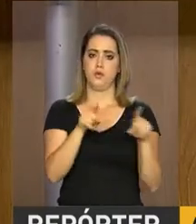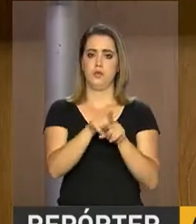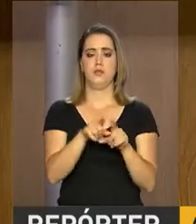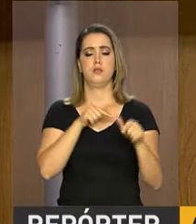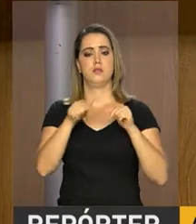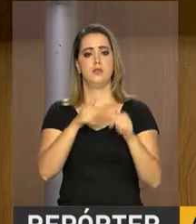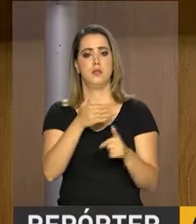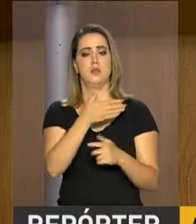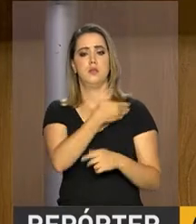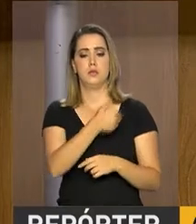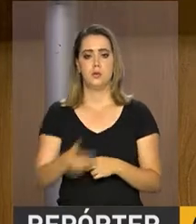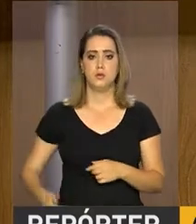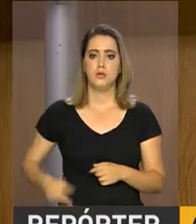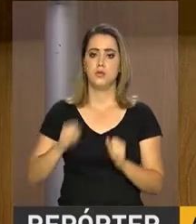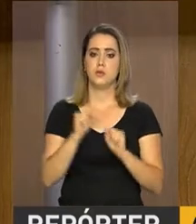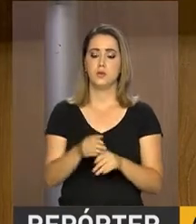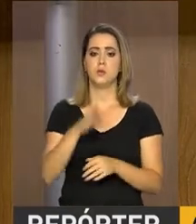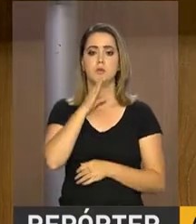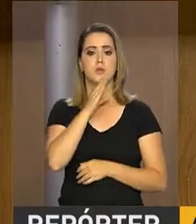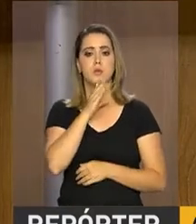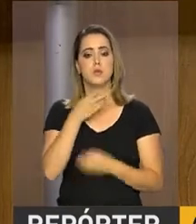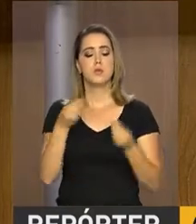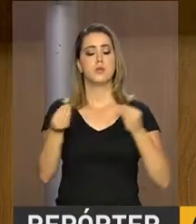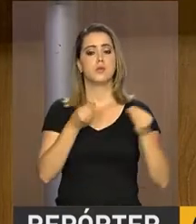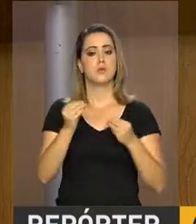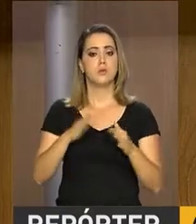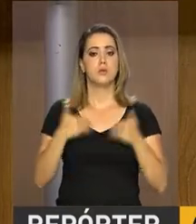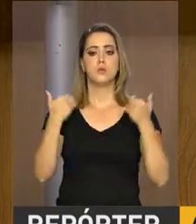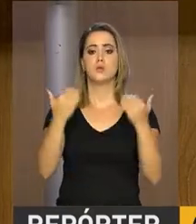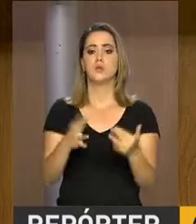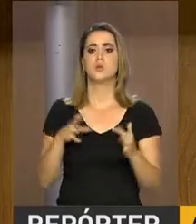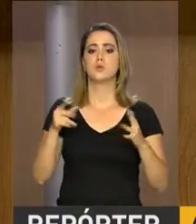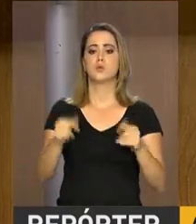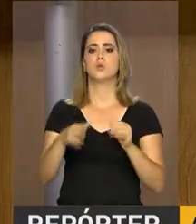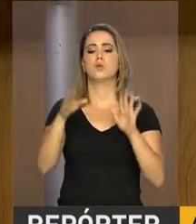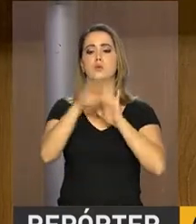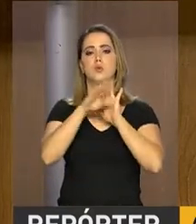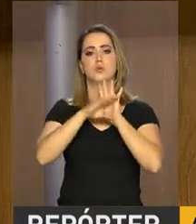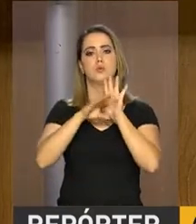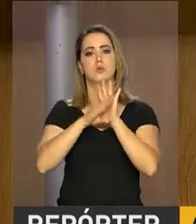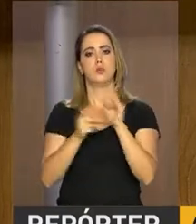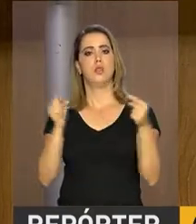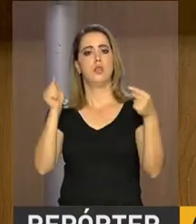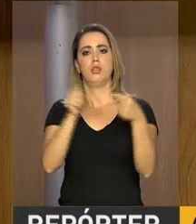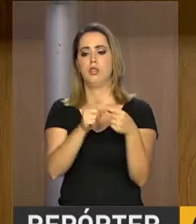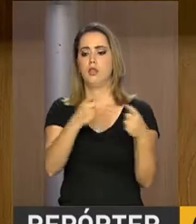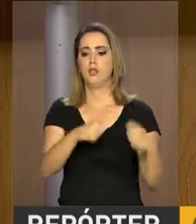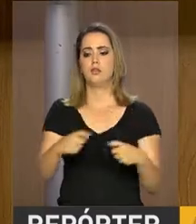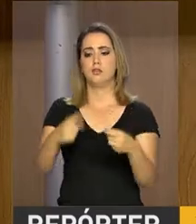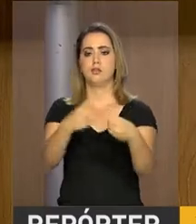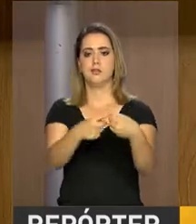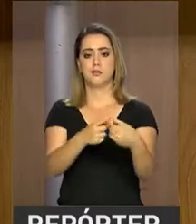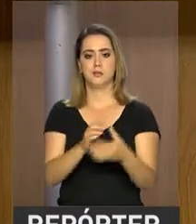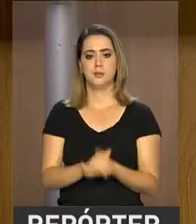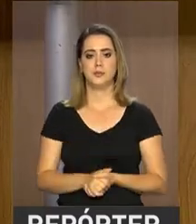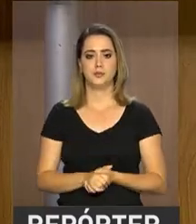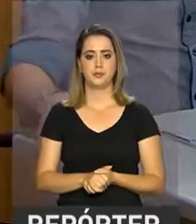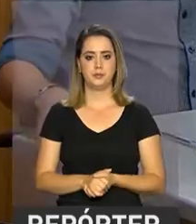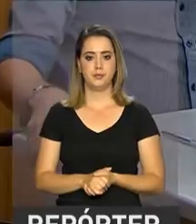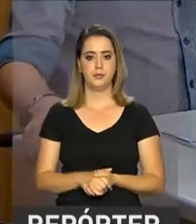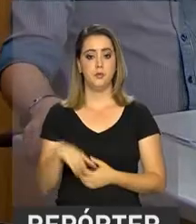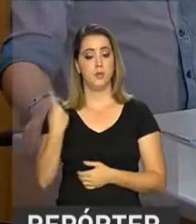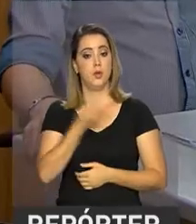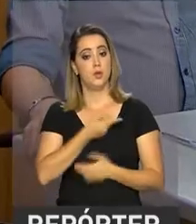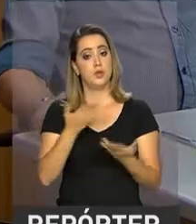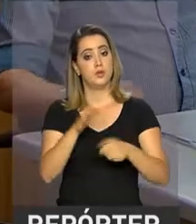e possam conhecer os meios de levar todos esses programas até a ponta até os municípios nós conversamos aqui